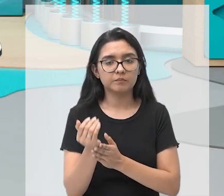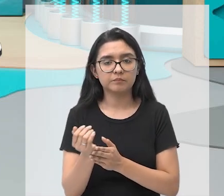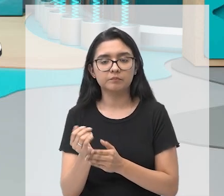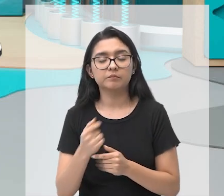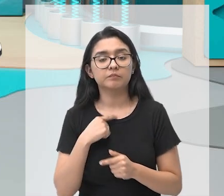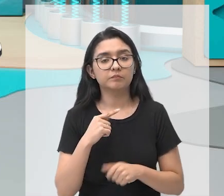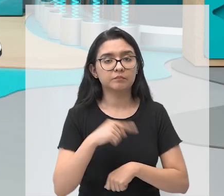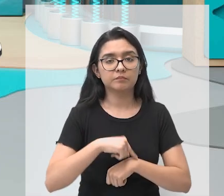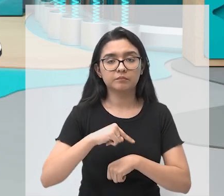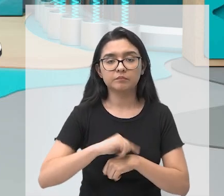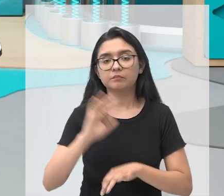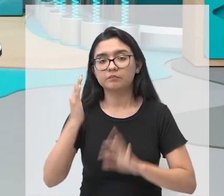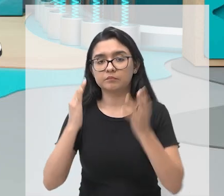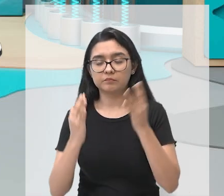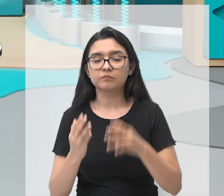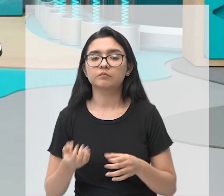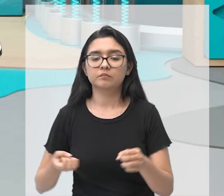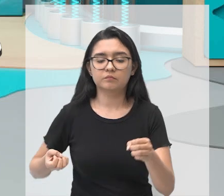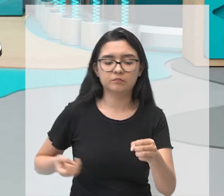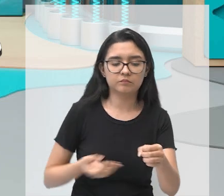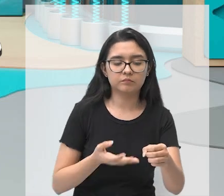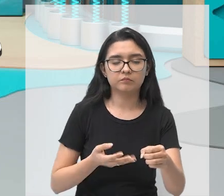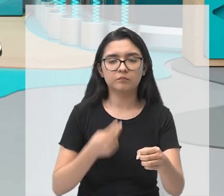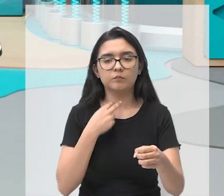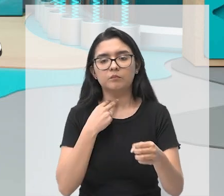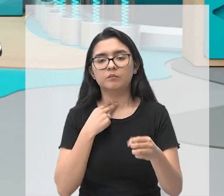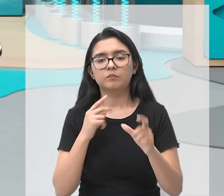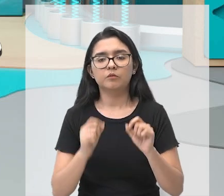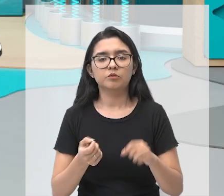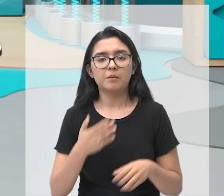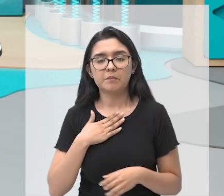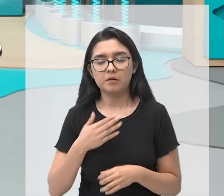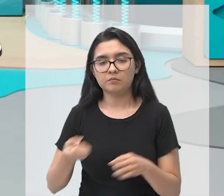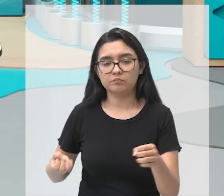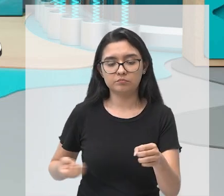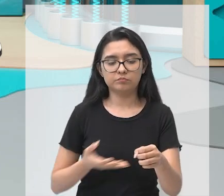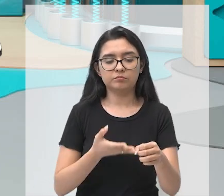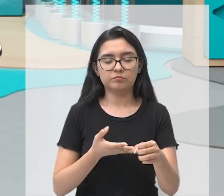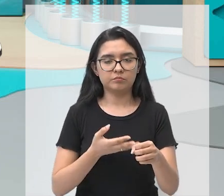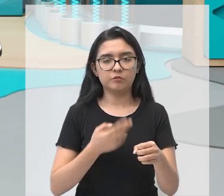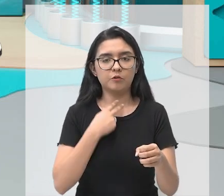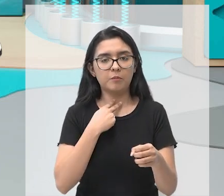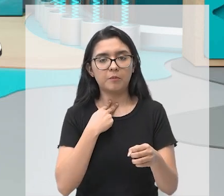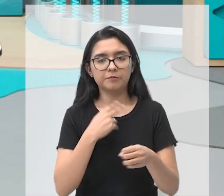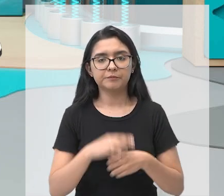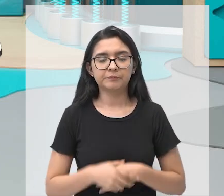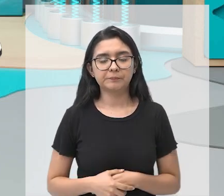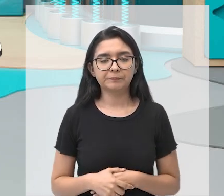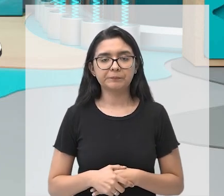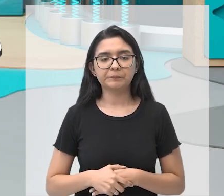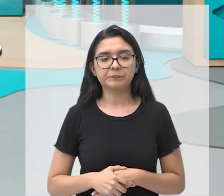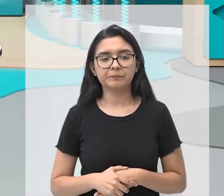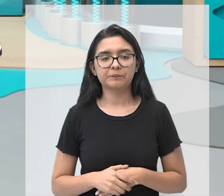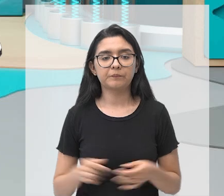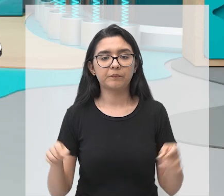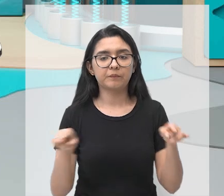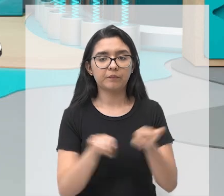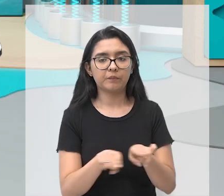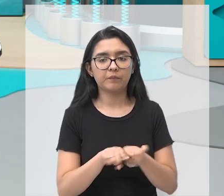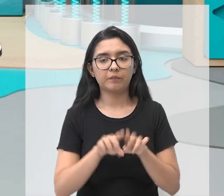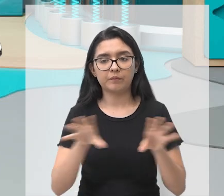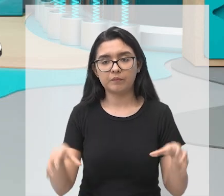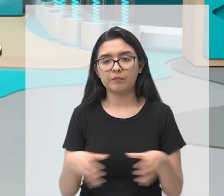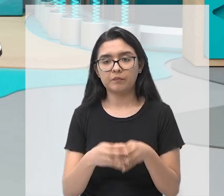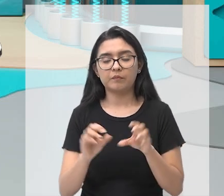jogo está acontecendo, enquanto a bolinha ainda está rolando, eu não posso lançar a minha bocha, ok? O jogador ou a